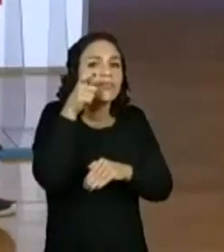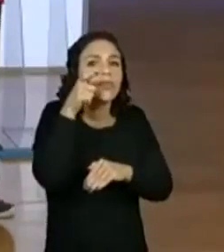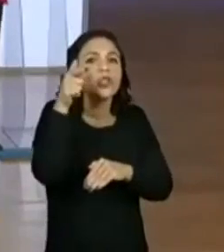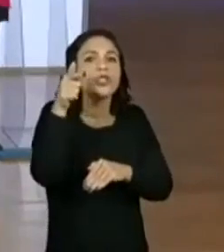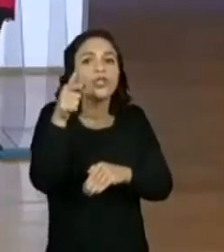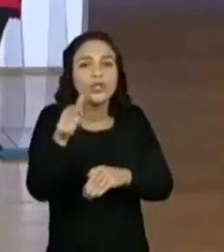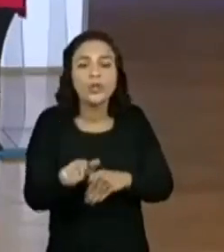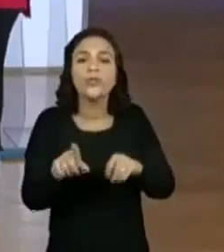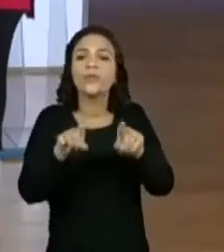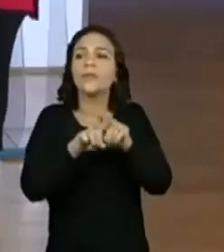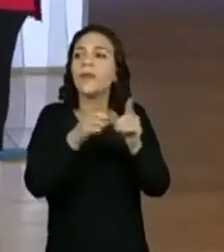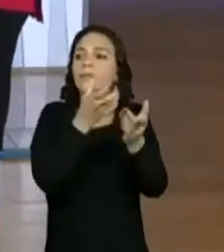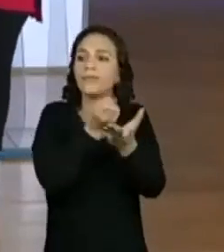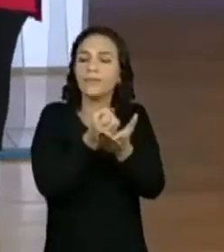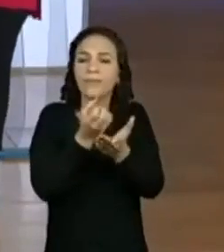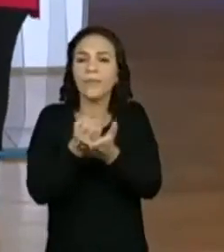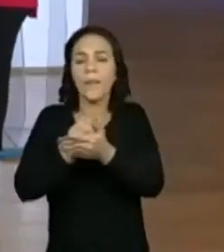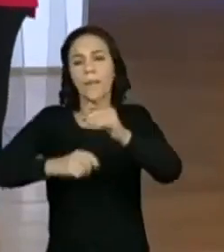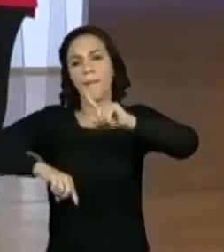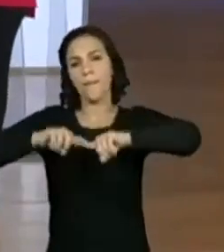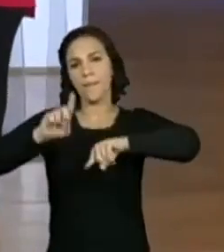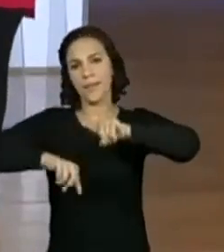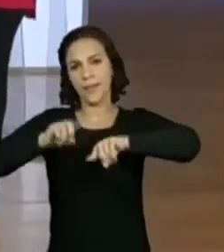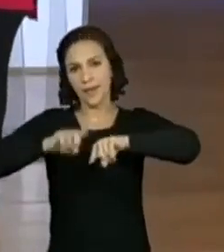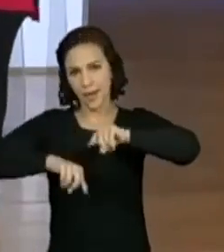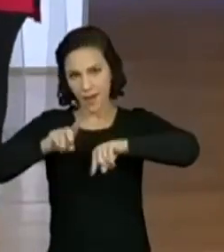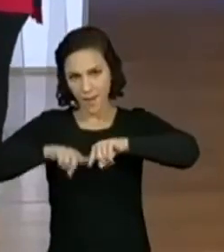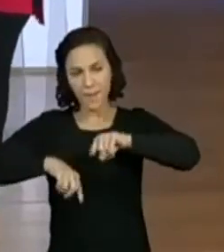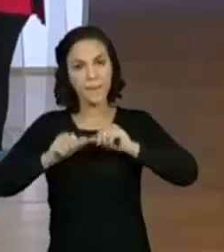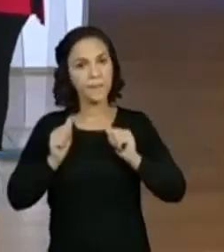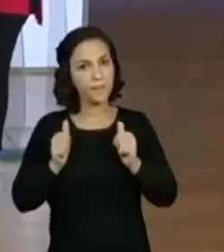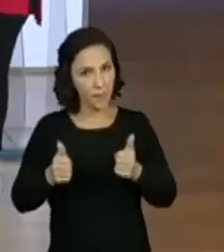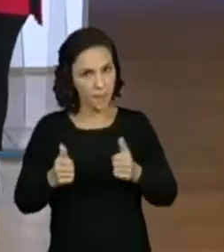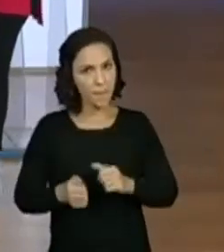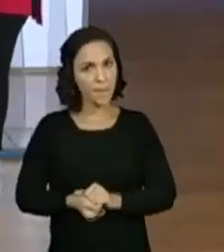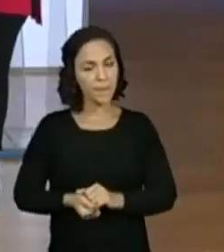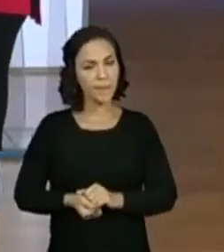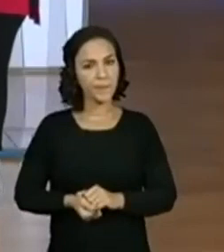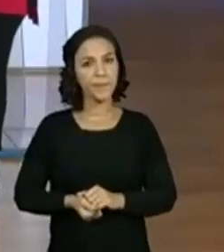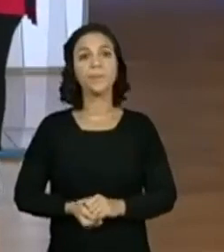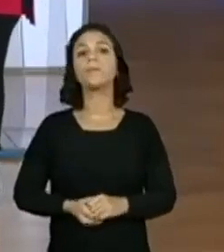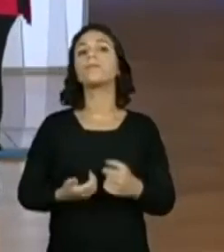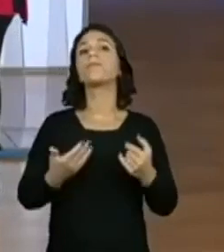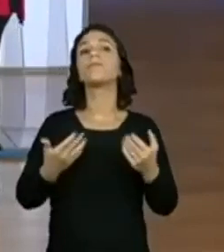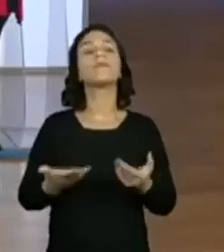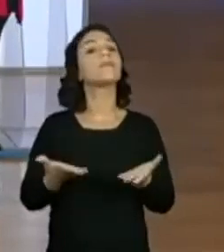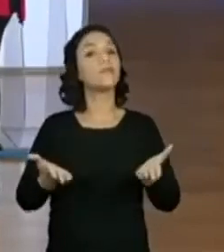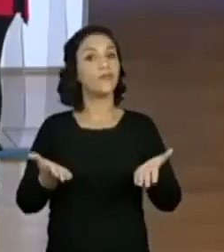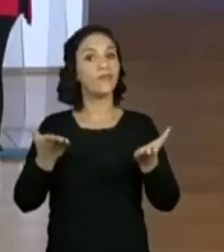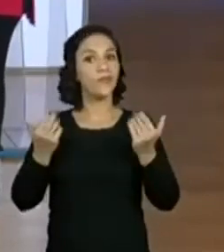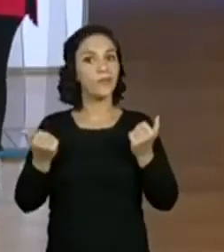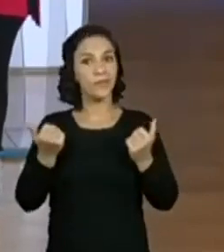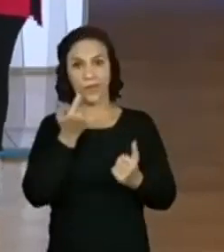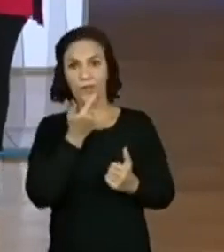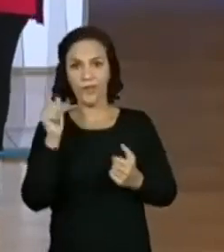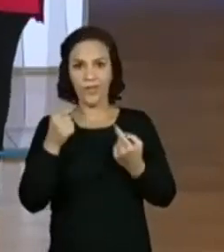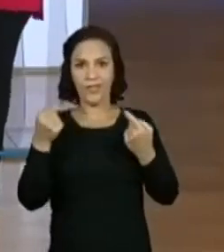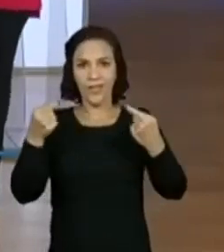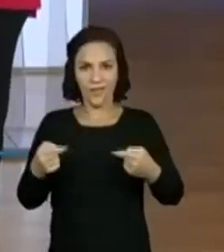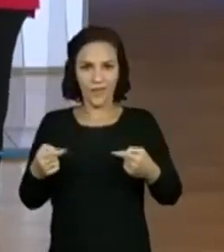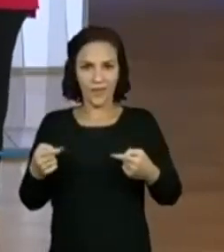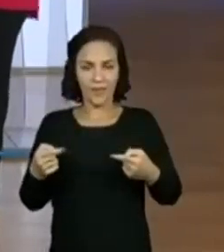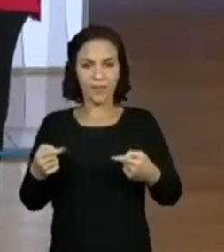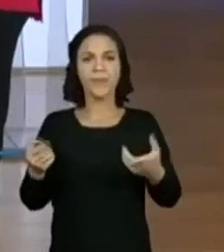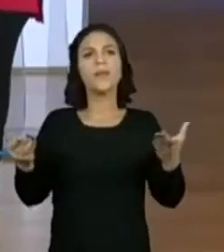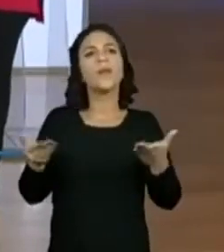Sim, você vai poder baixar inclusive esse PowerPoint. Muito bem. Então, vamos aí para o próximo desafio. O que nós vamos